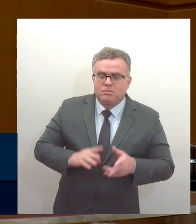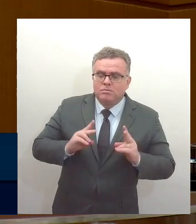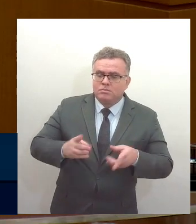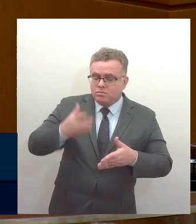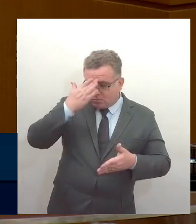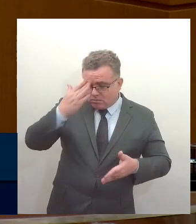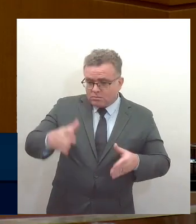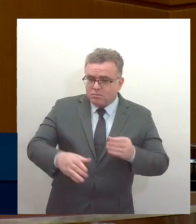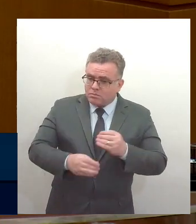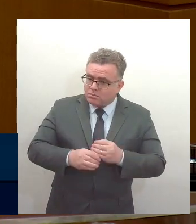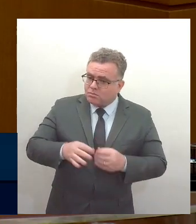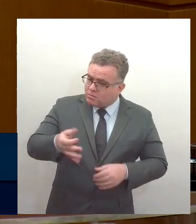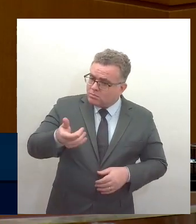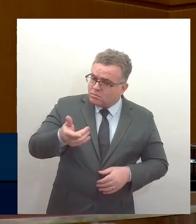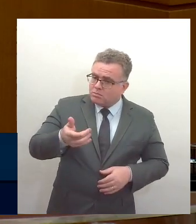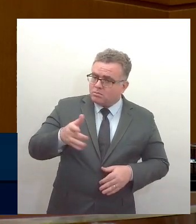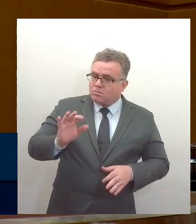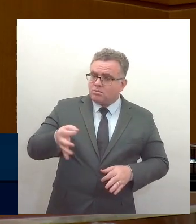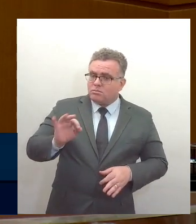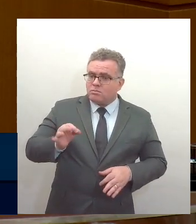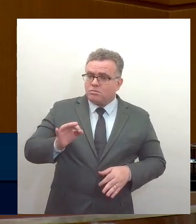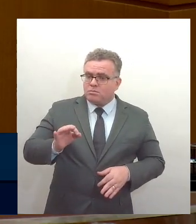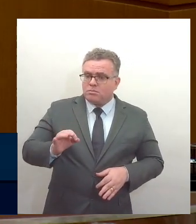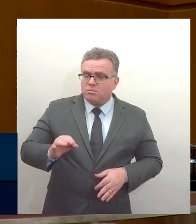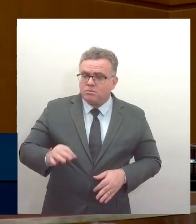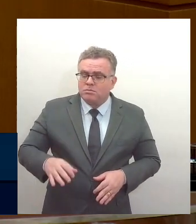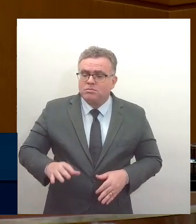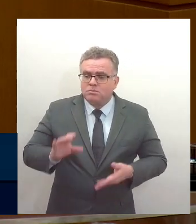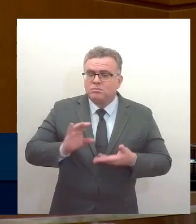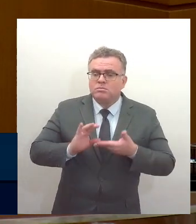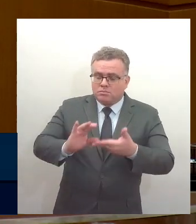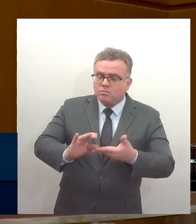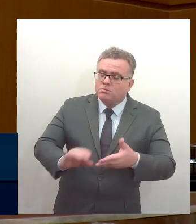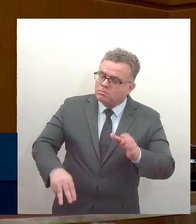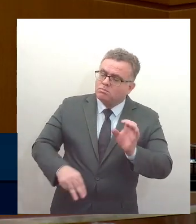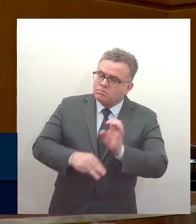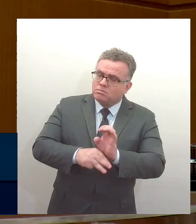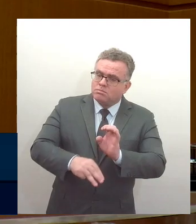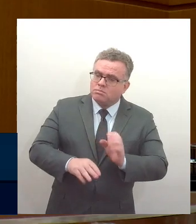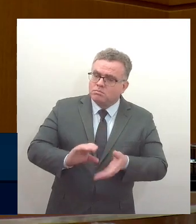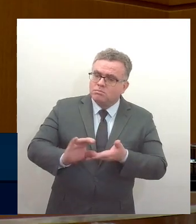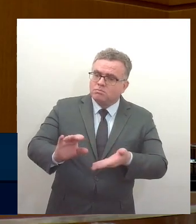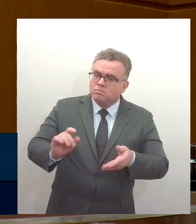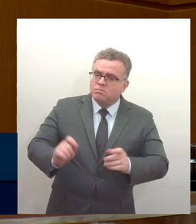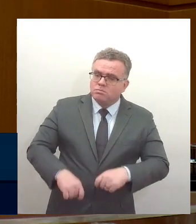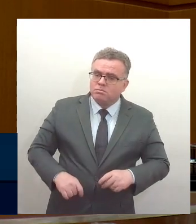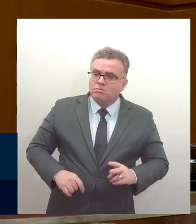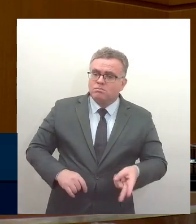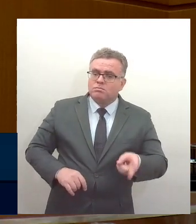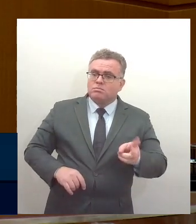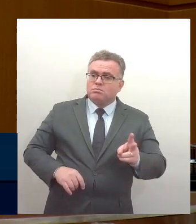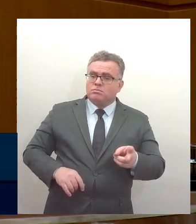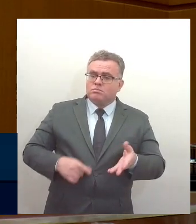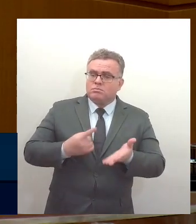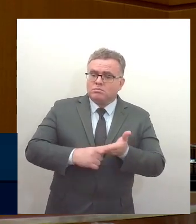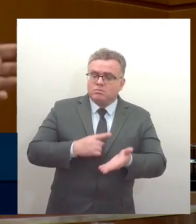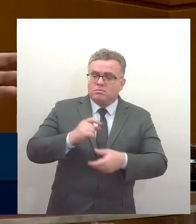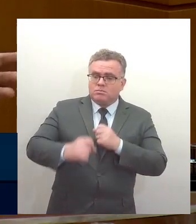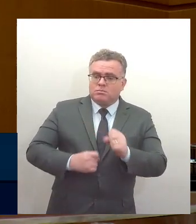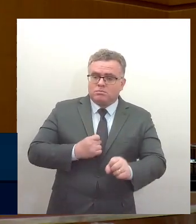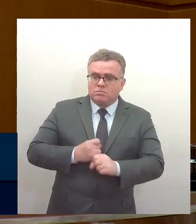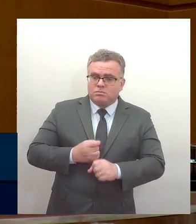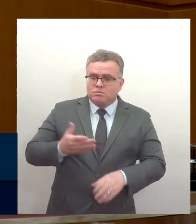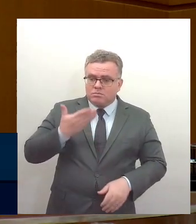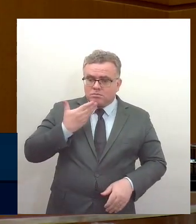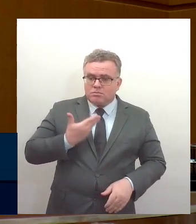com a nossa ajuda. Quando chegar no tempo, no final do ano, pode pedir ao pessoal dessa associação que me